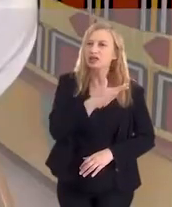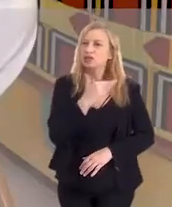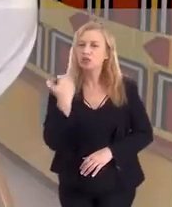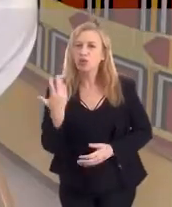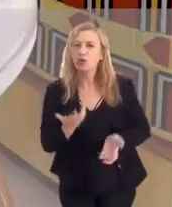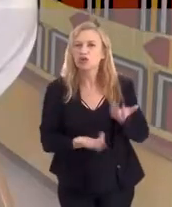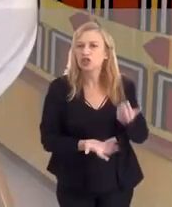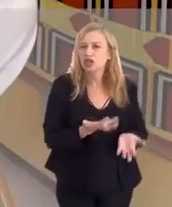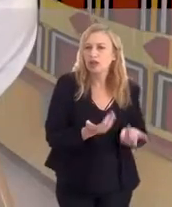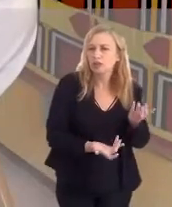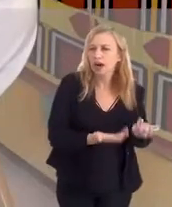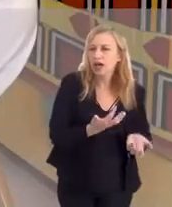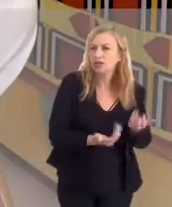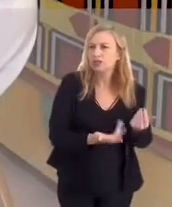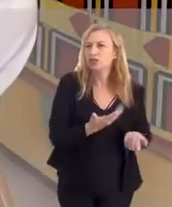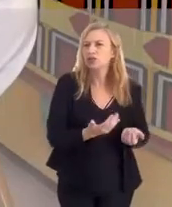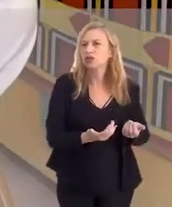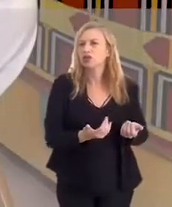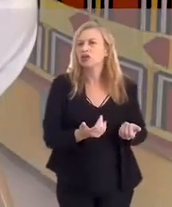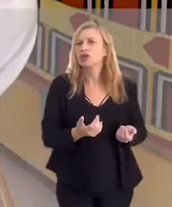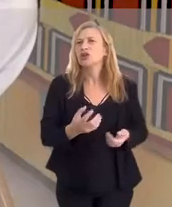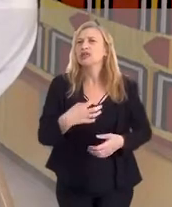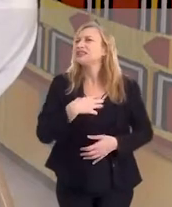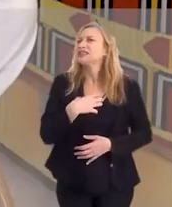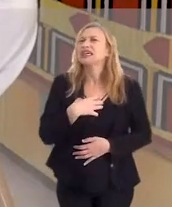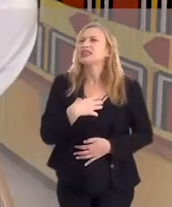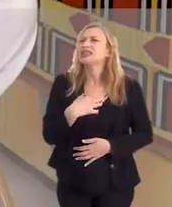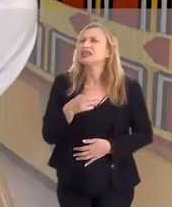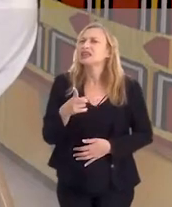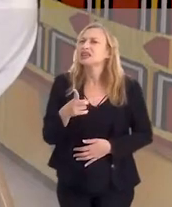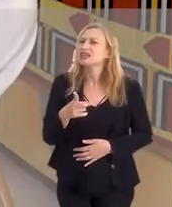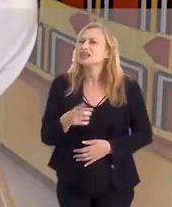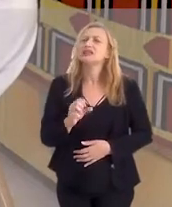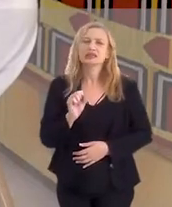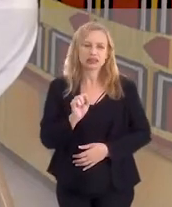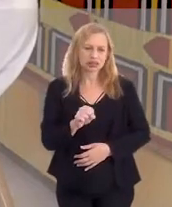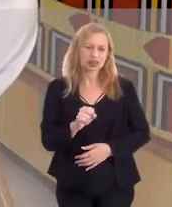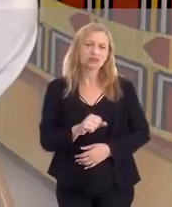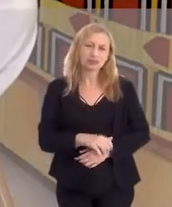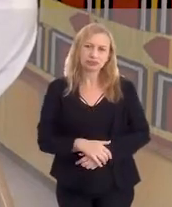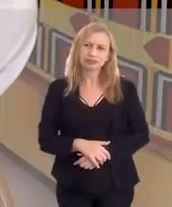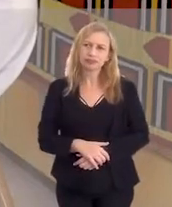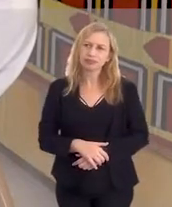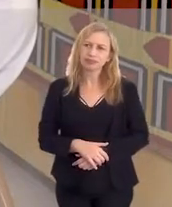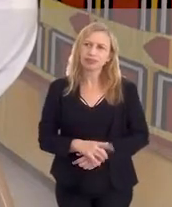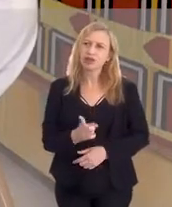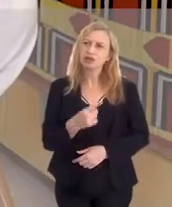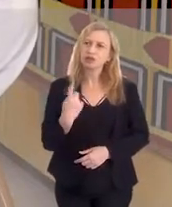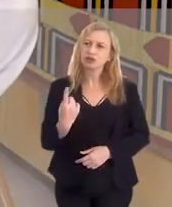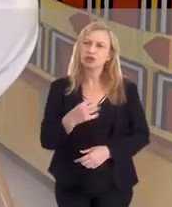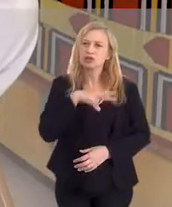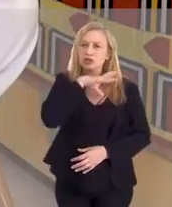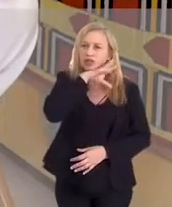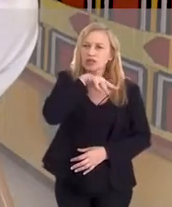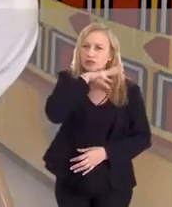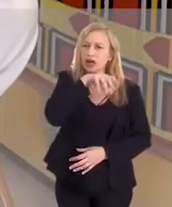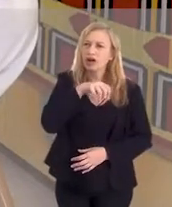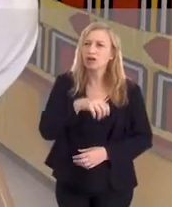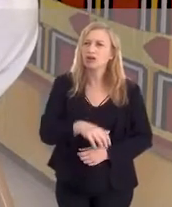ou queimados em grandes queimadas, vocês sentem? Sim, ainda mais quando é o nosso